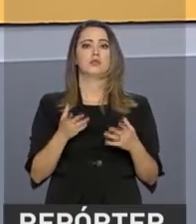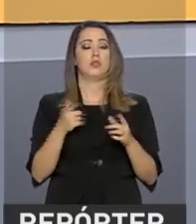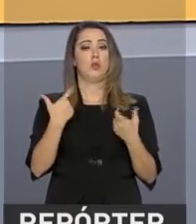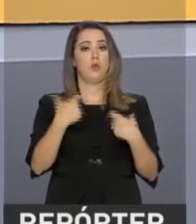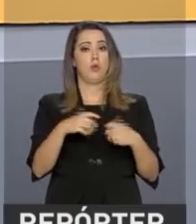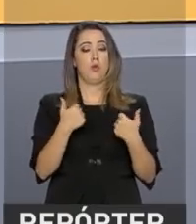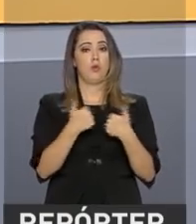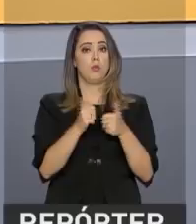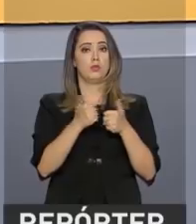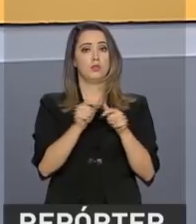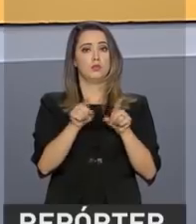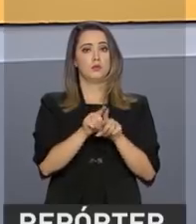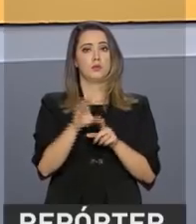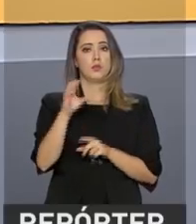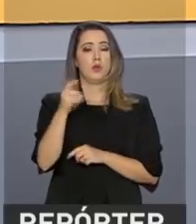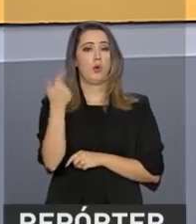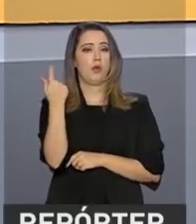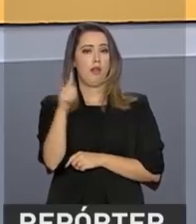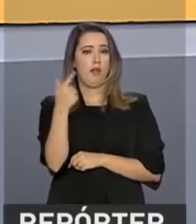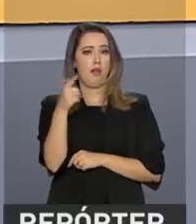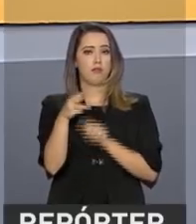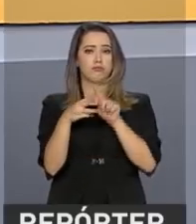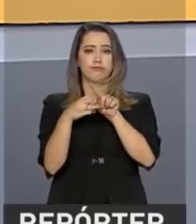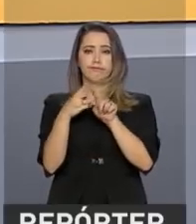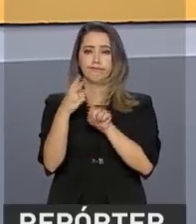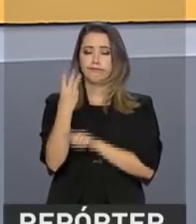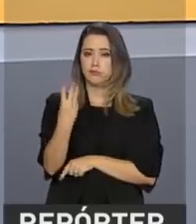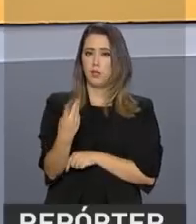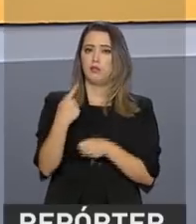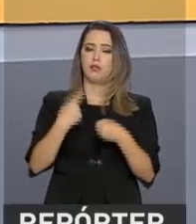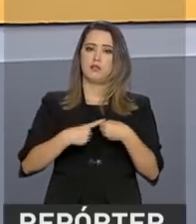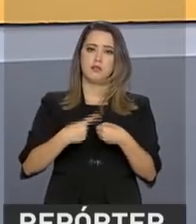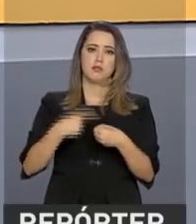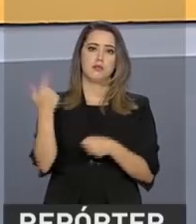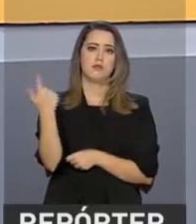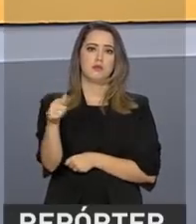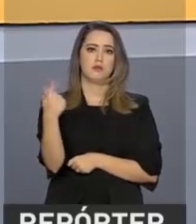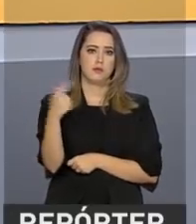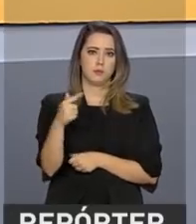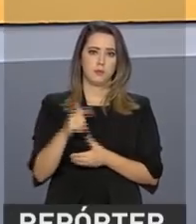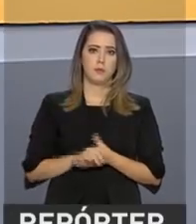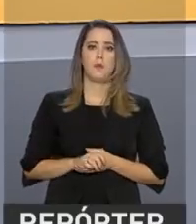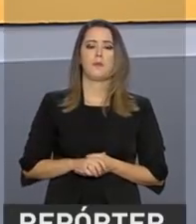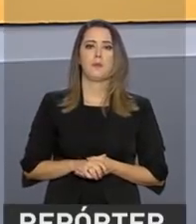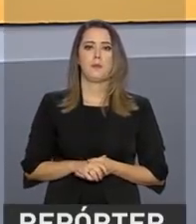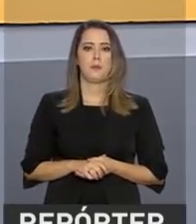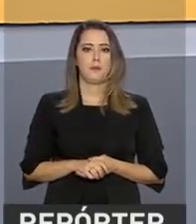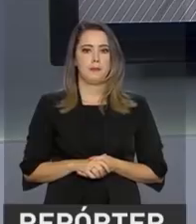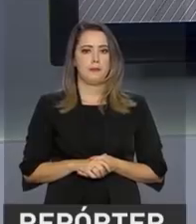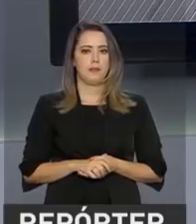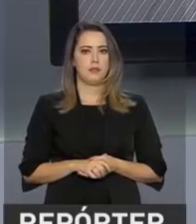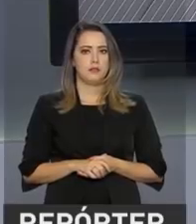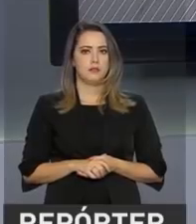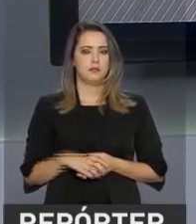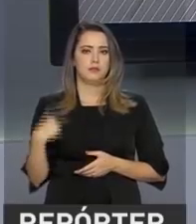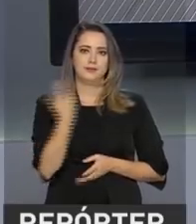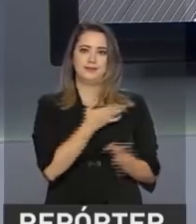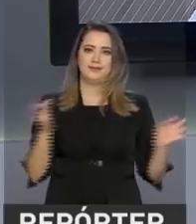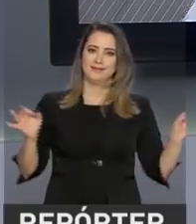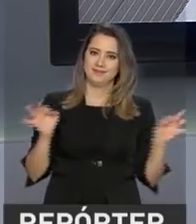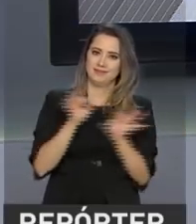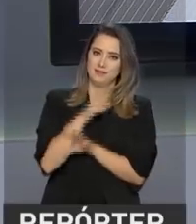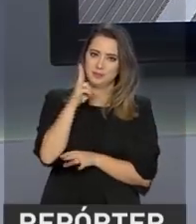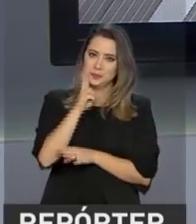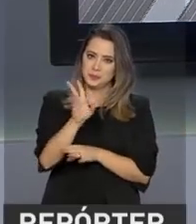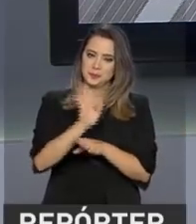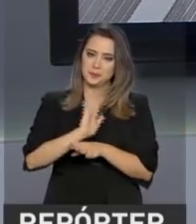van são Corumbá de Goiás, Cocalzinho, Aruanã e Alexânia, localizados no estado de Goiás. Nós ficamos por